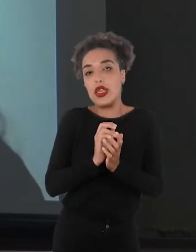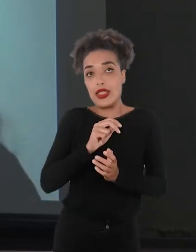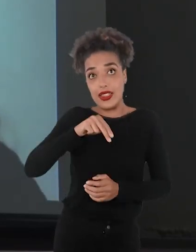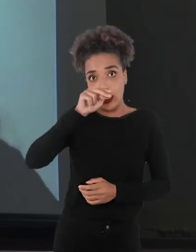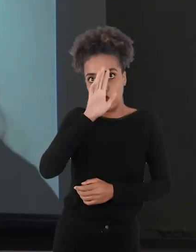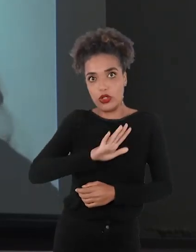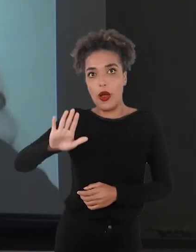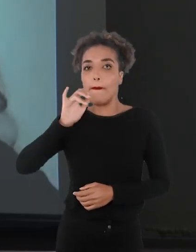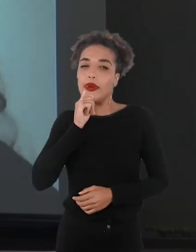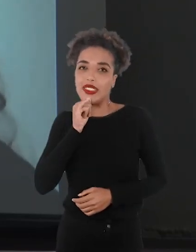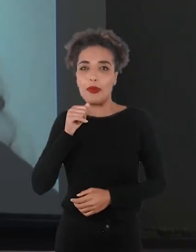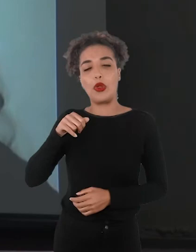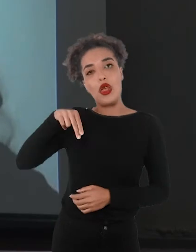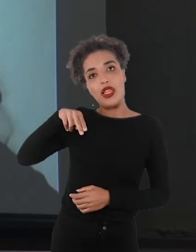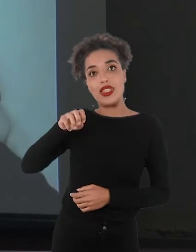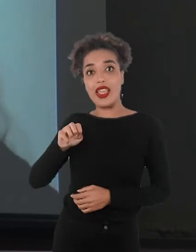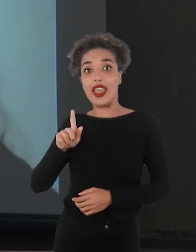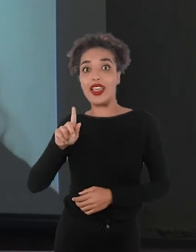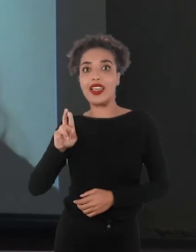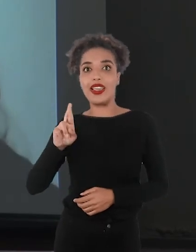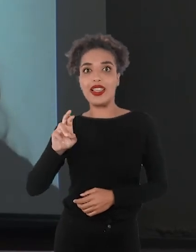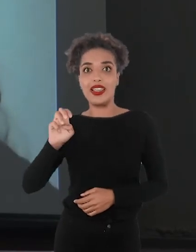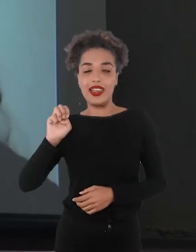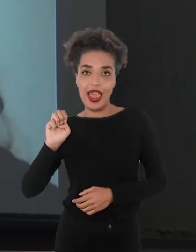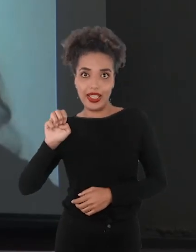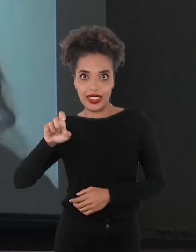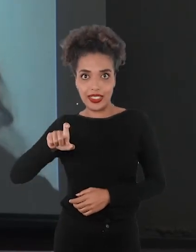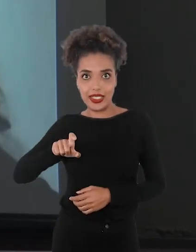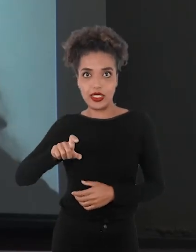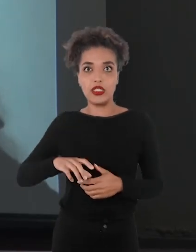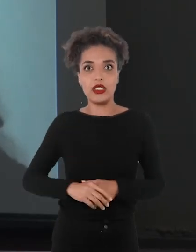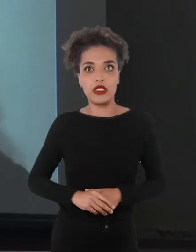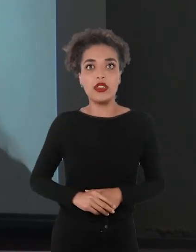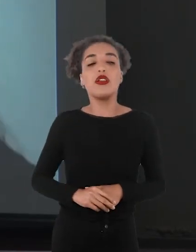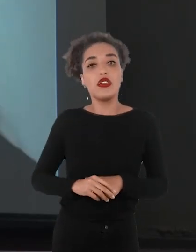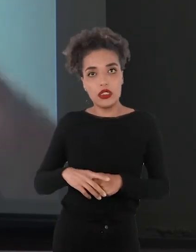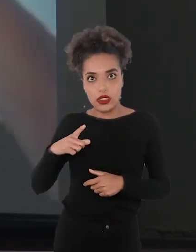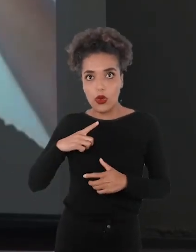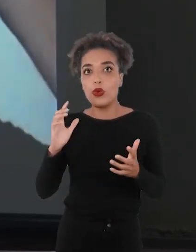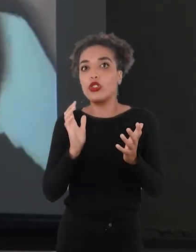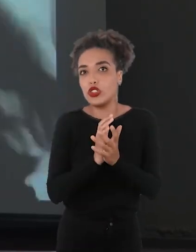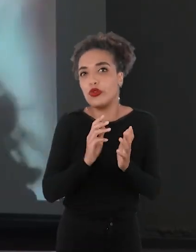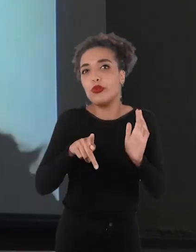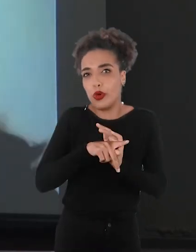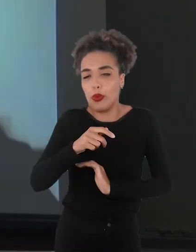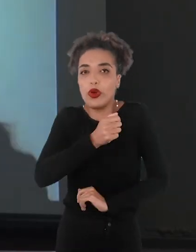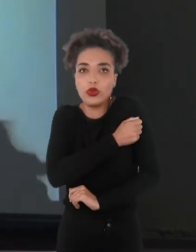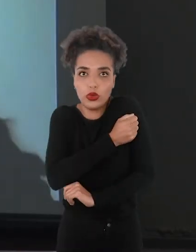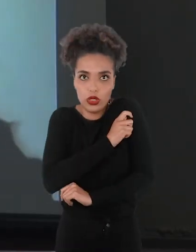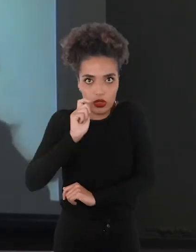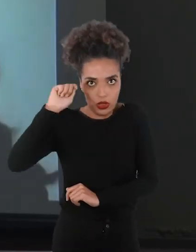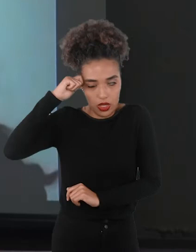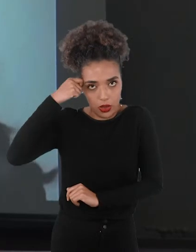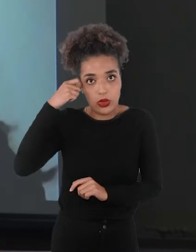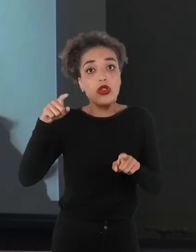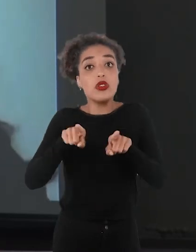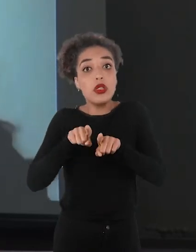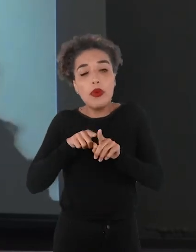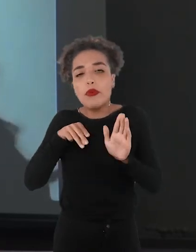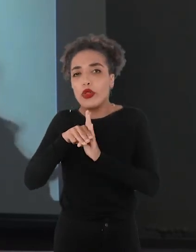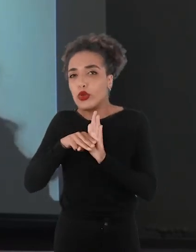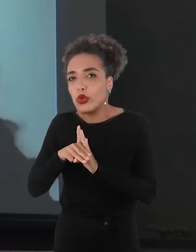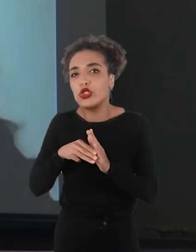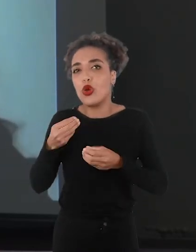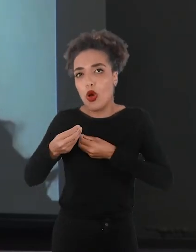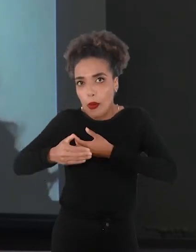né, que é um coletivo de médicos, médicas, estudantes negras e negros, e a metodologia, o